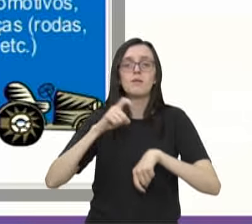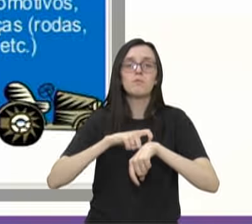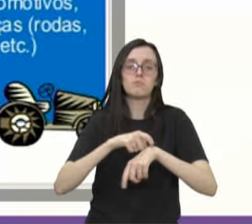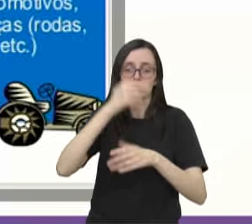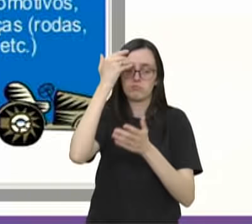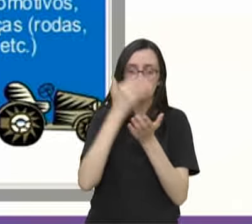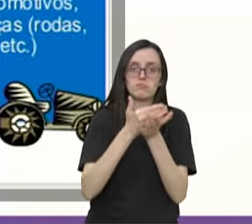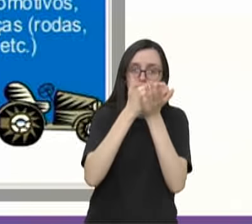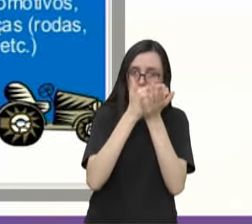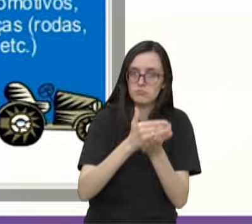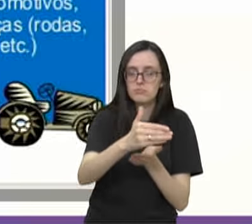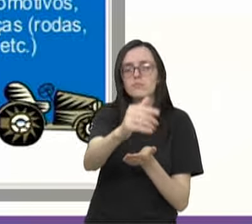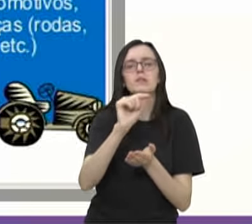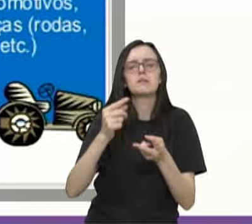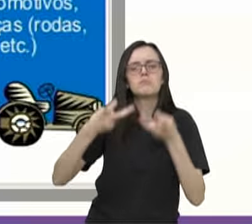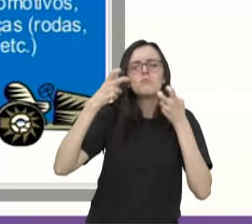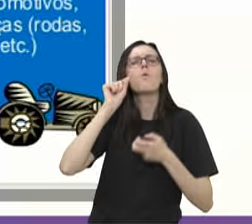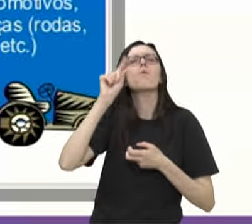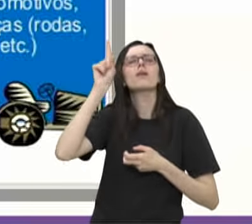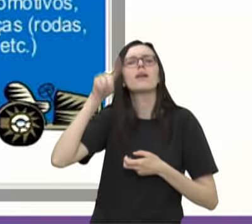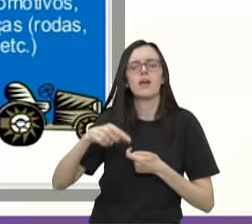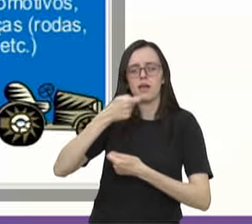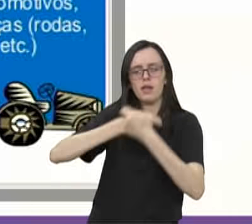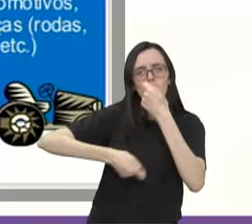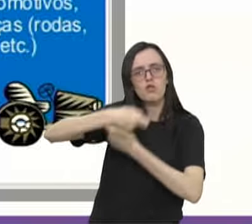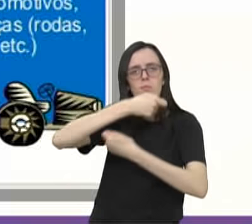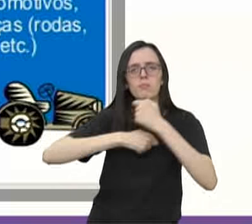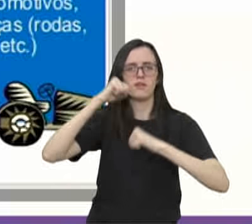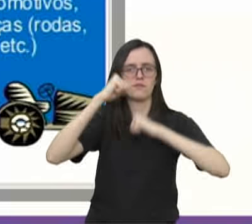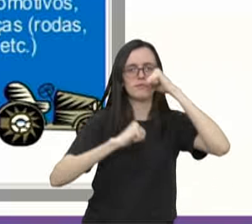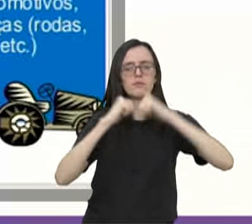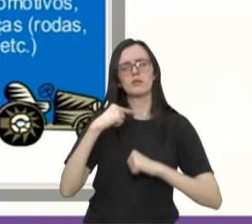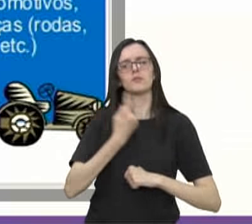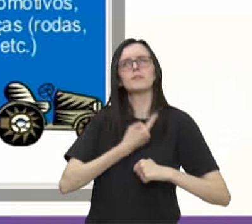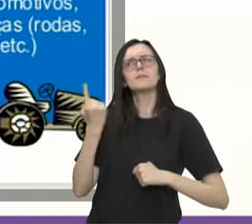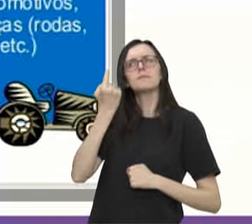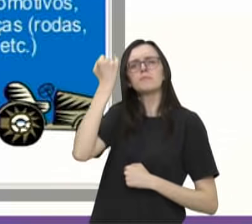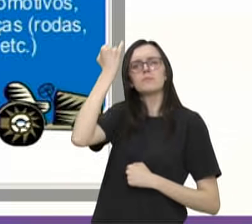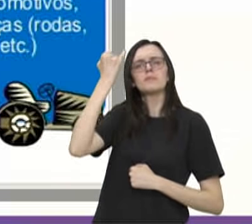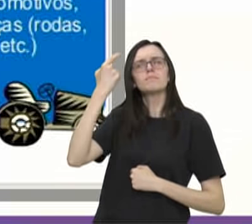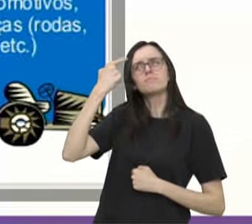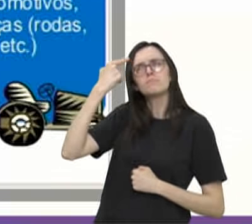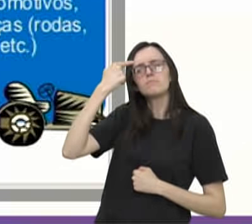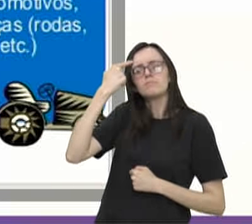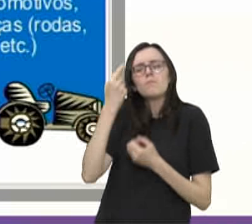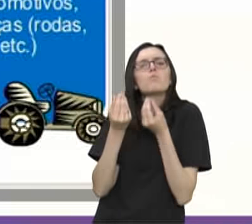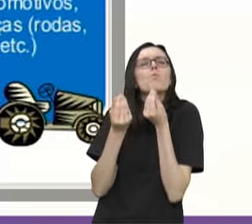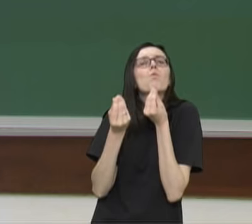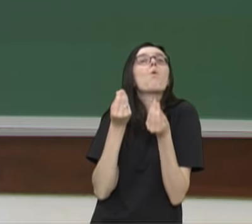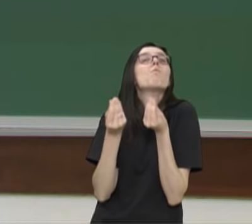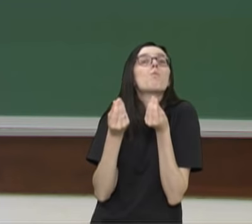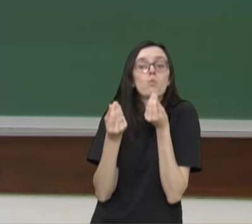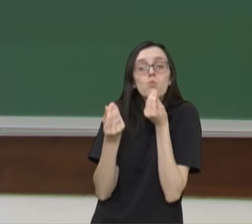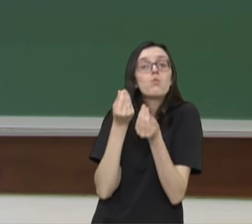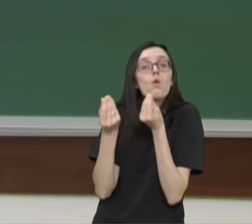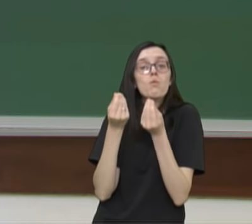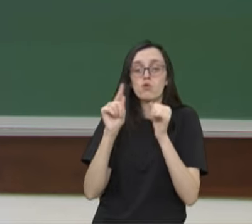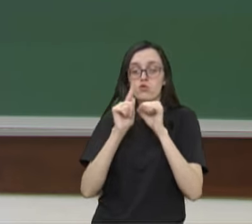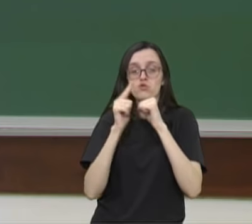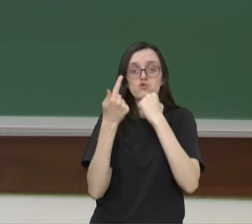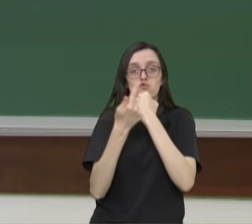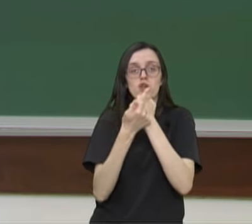de já descobriu o que que é essa questão de economia industrial que ela estuda é importante a gente ter em mente de que forma que